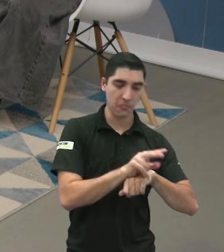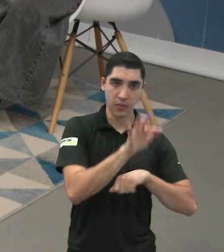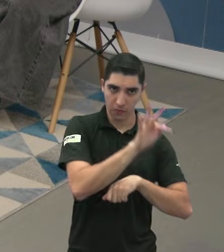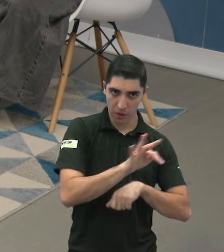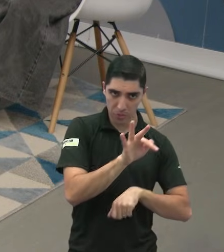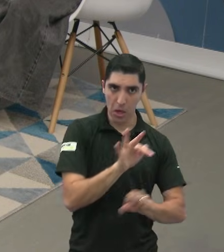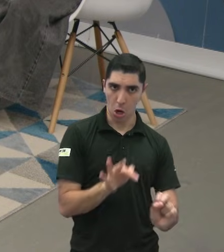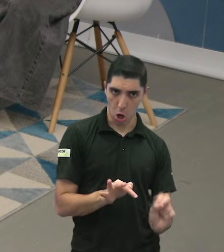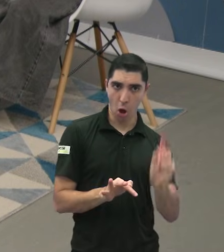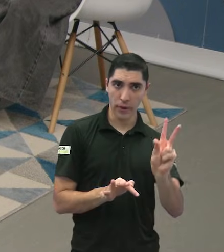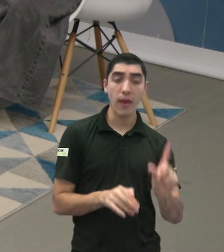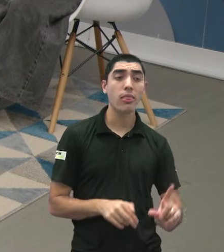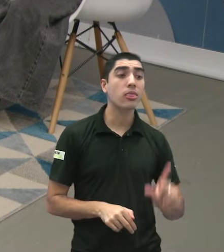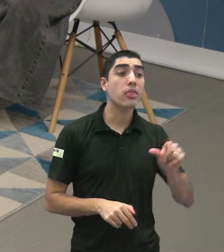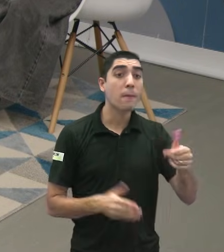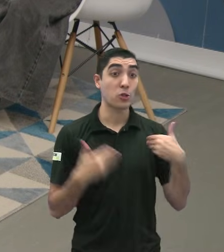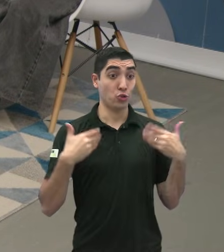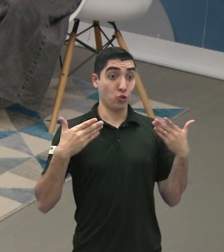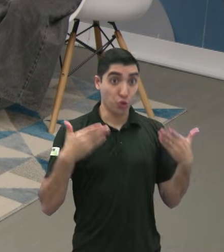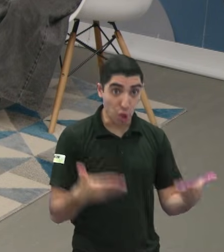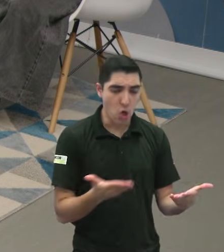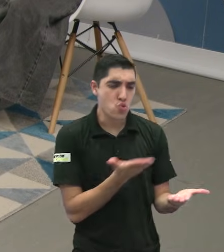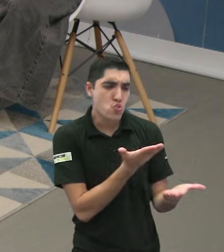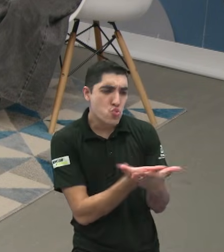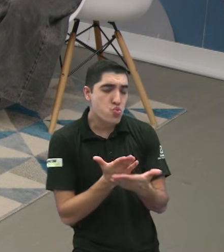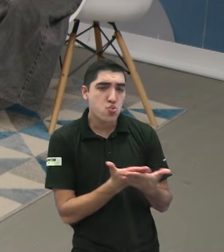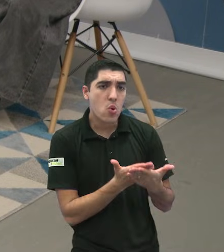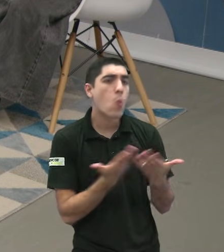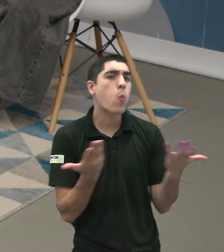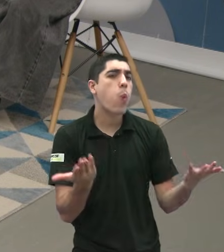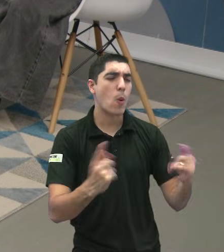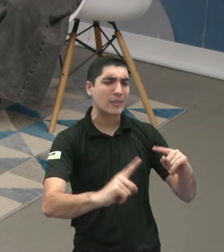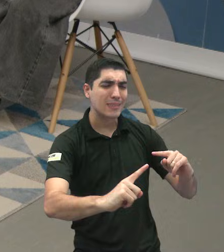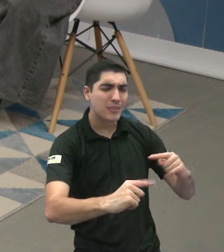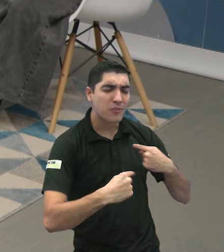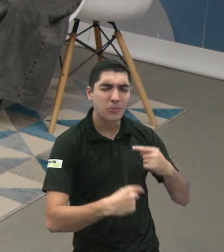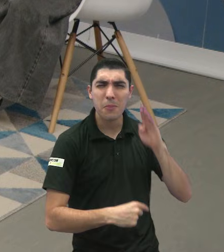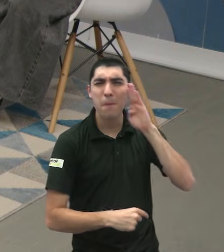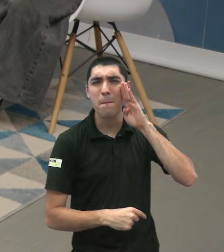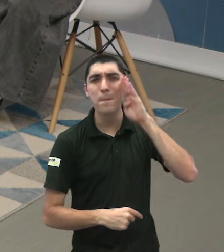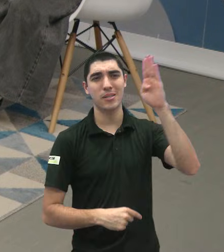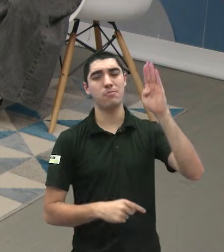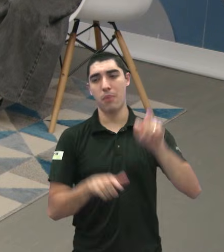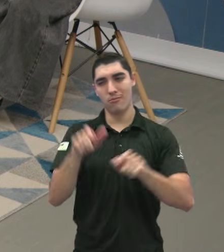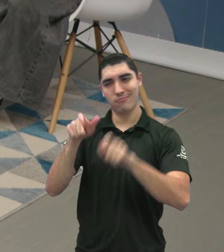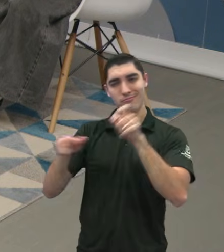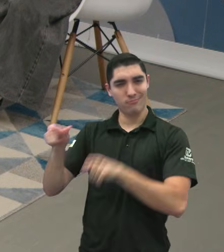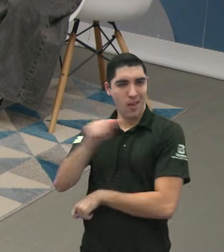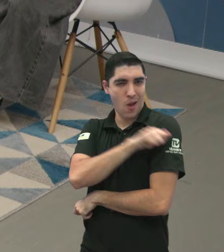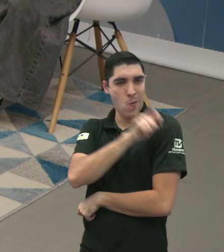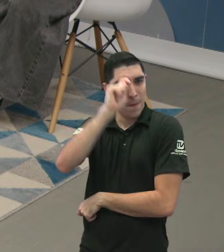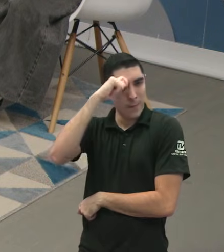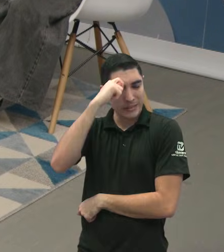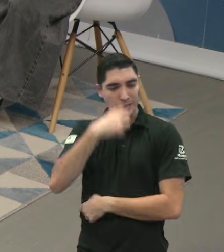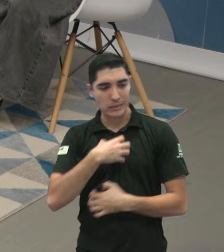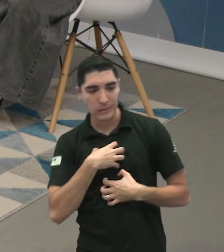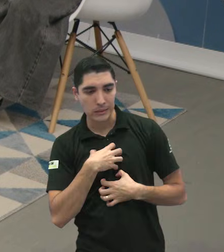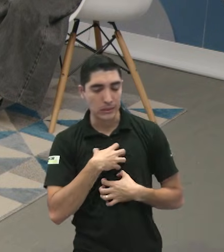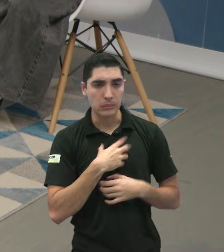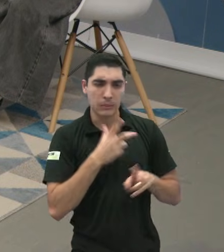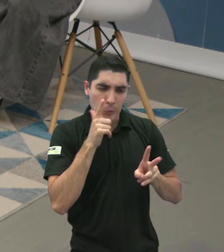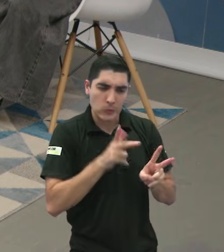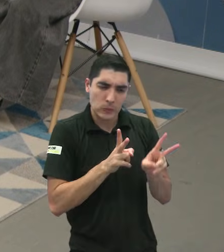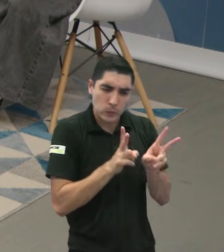os principais desafios que os estudantes negros enfrentam para permanecer e